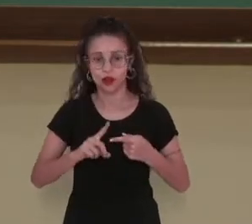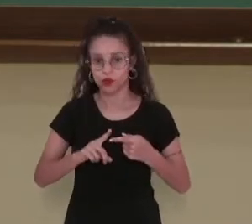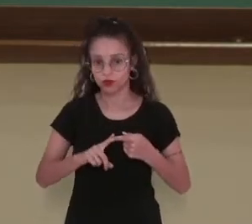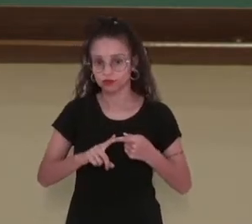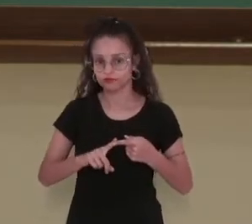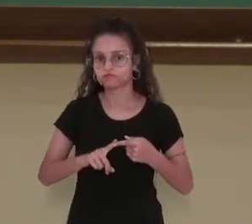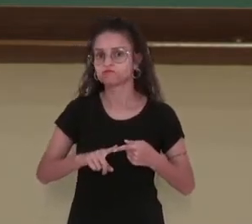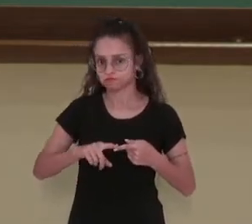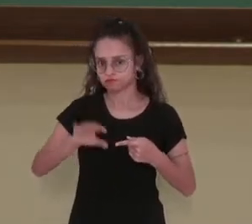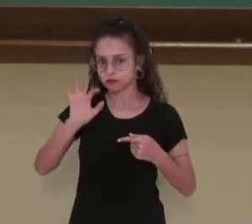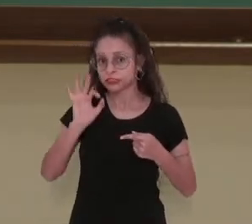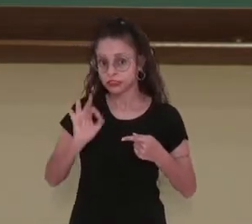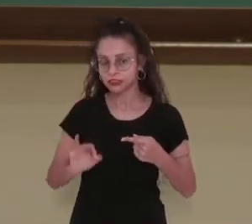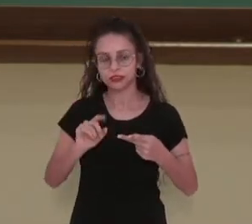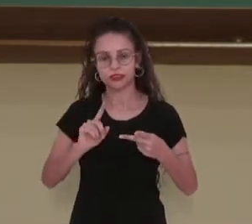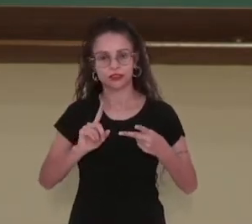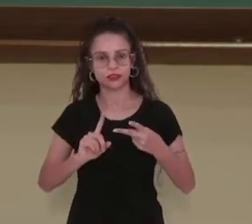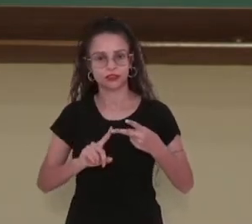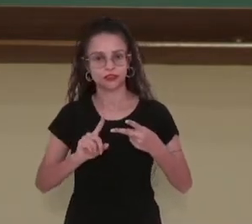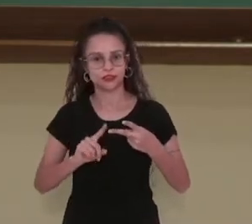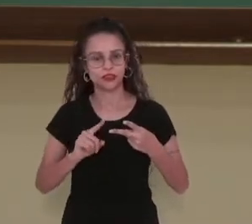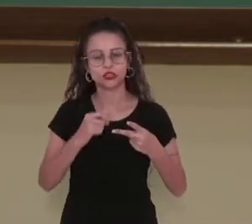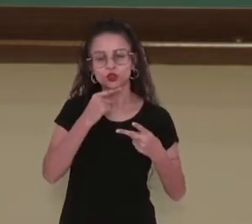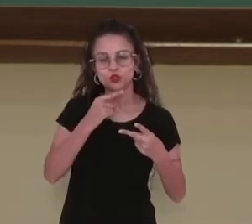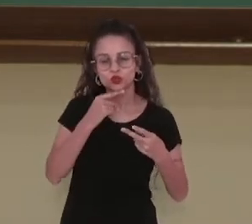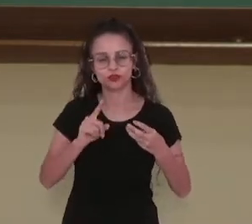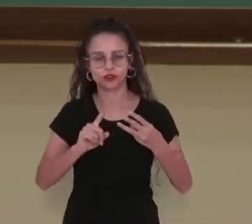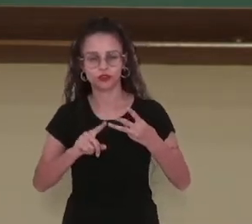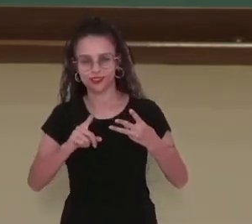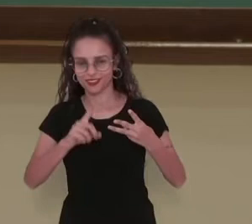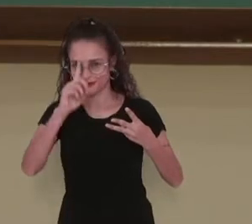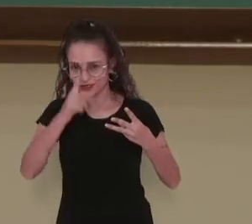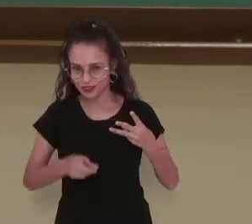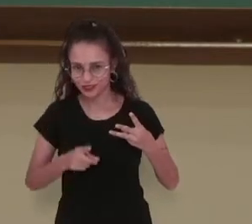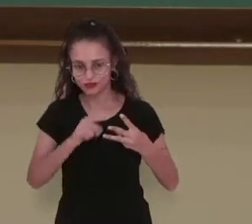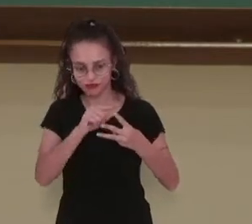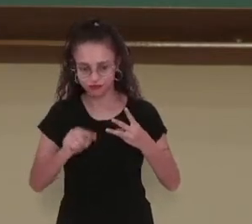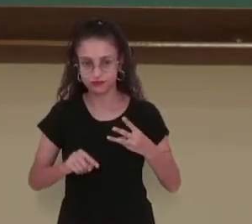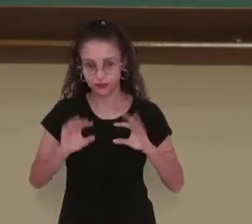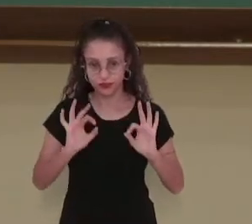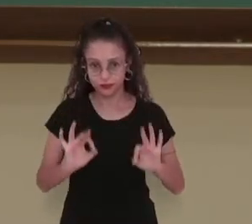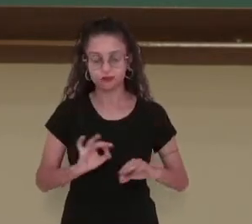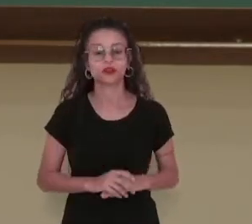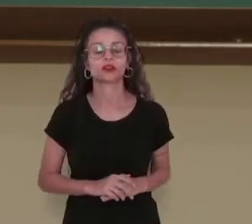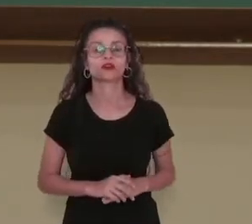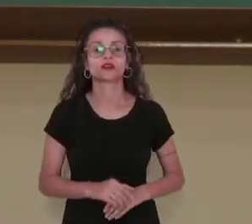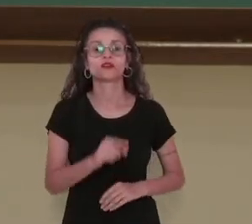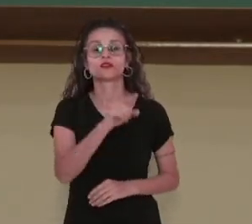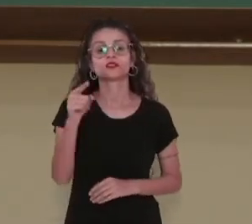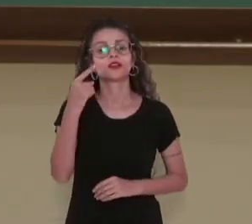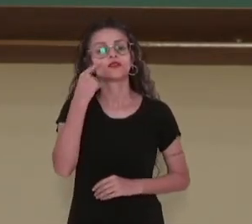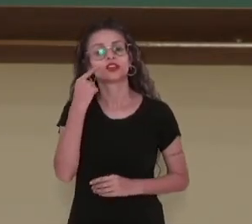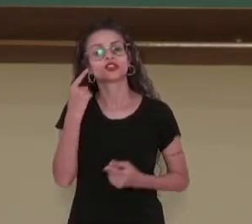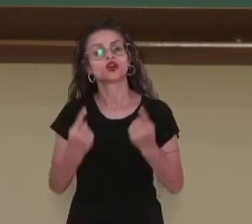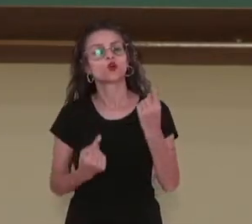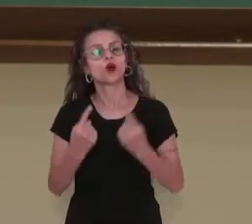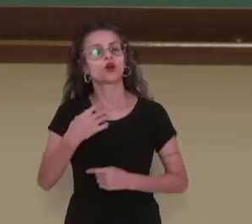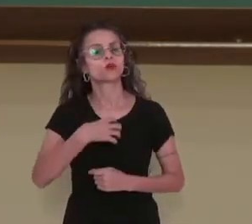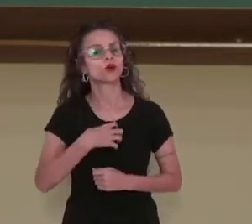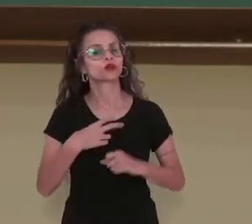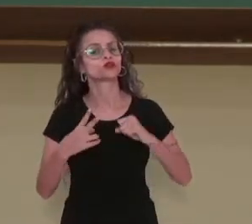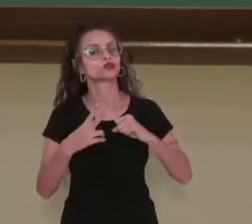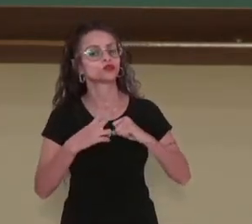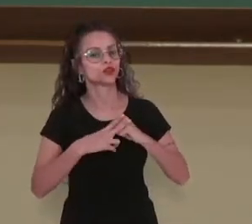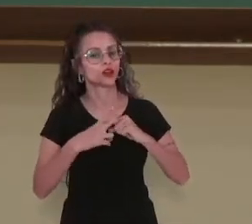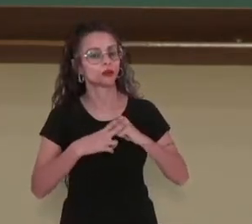Indicativo, subjuntivo, imperativo, né? Então, veja bem em qual modo